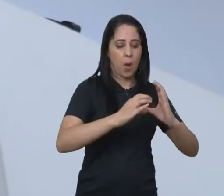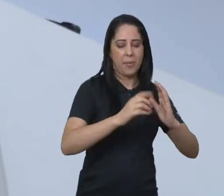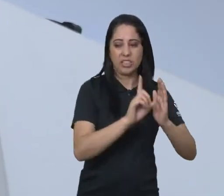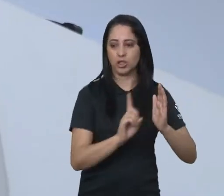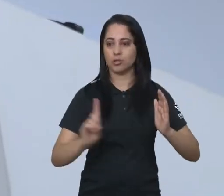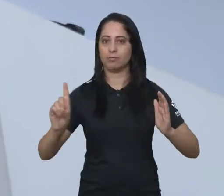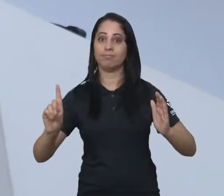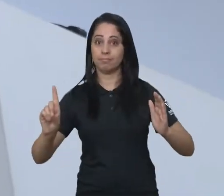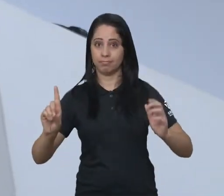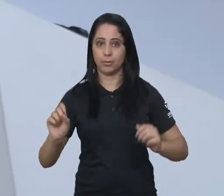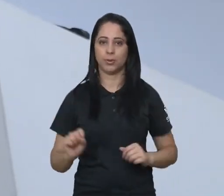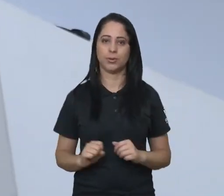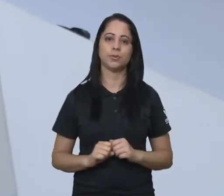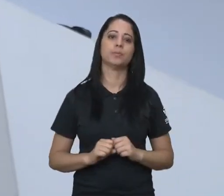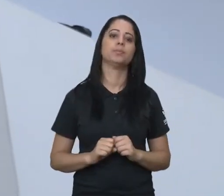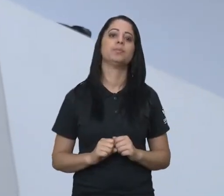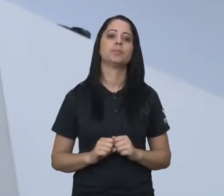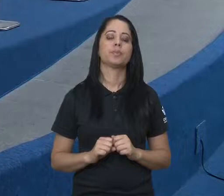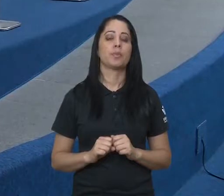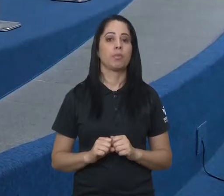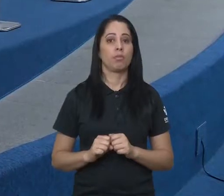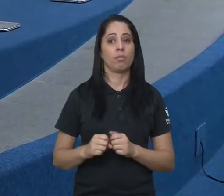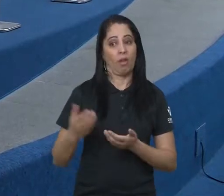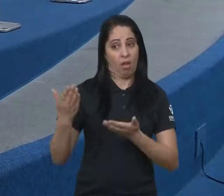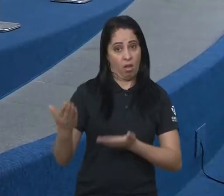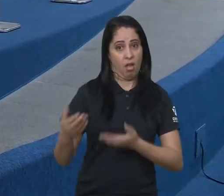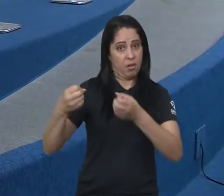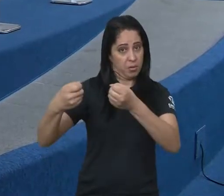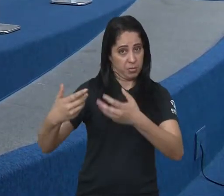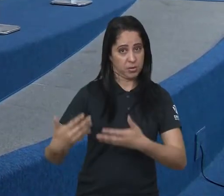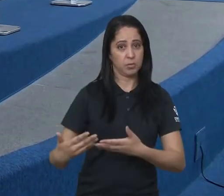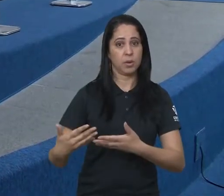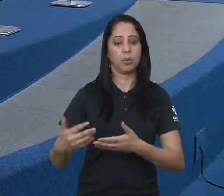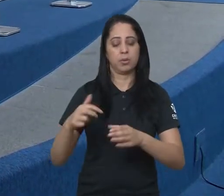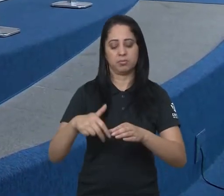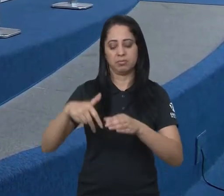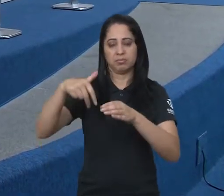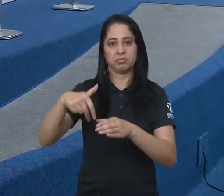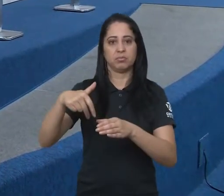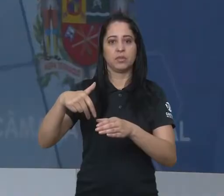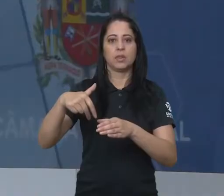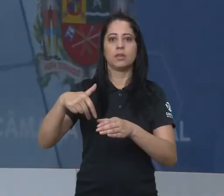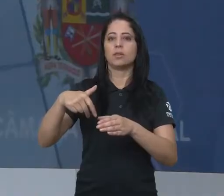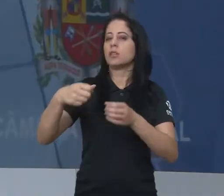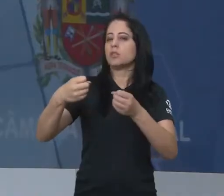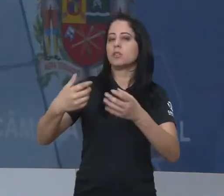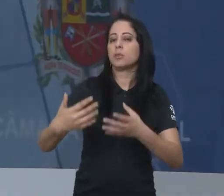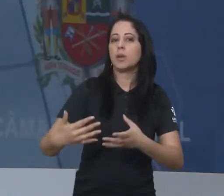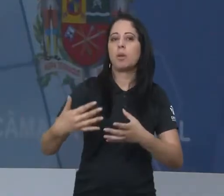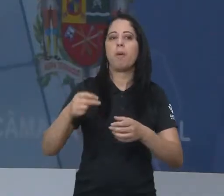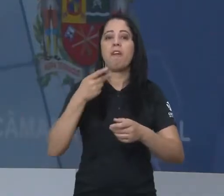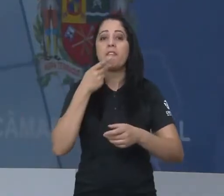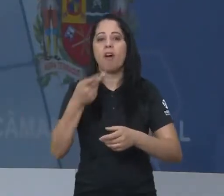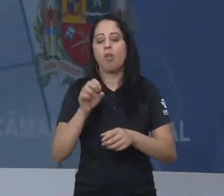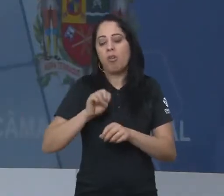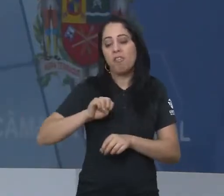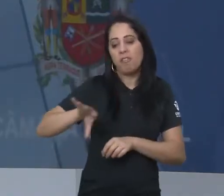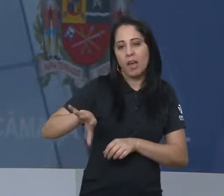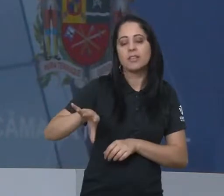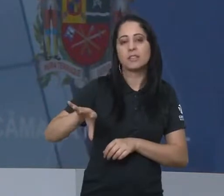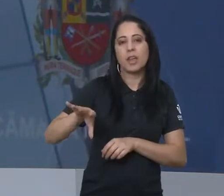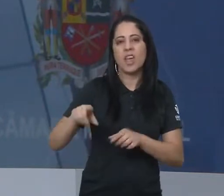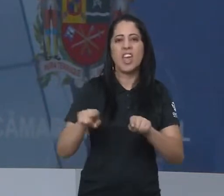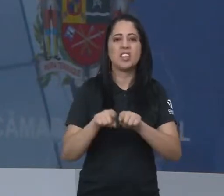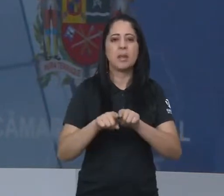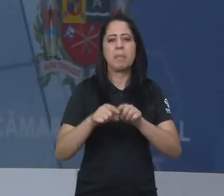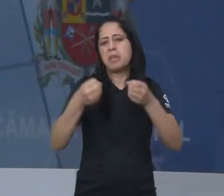desfiliação partidária sem justa causa. O parlamentar esteve presente na sessão e usou a tribuna para se despedir e